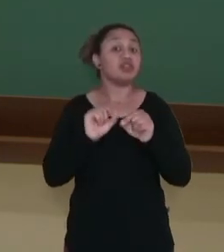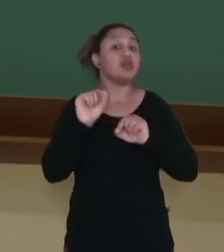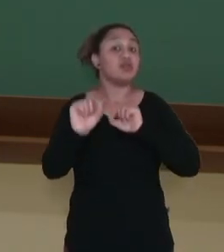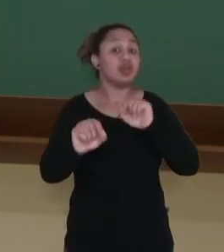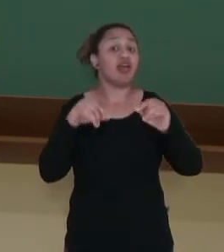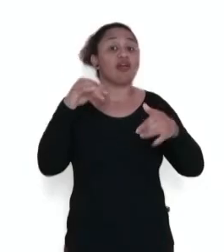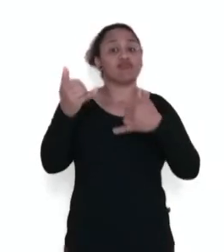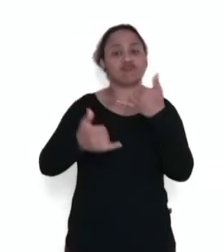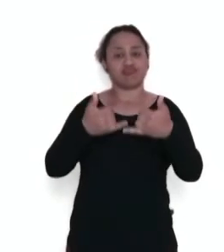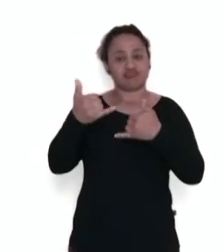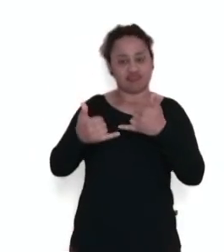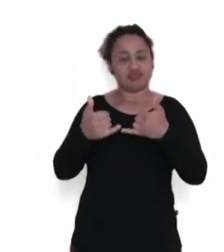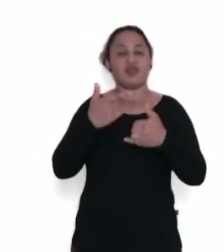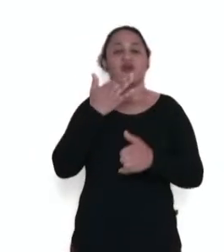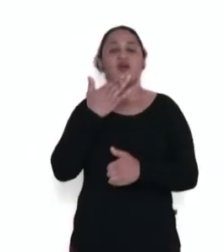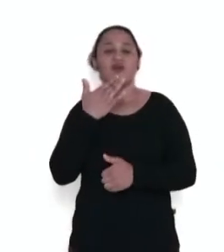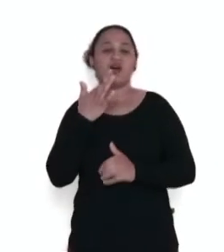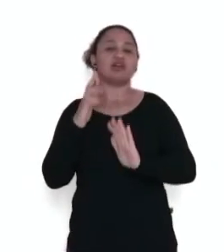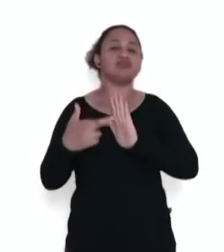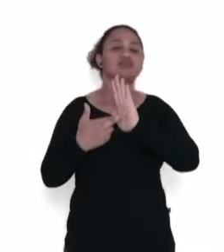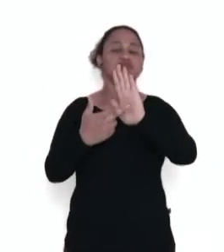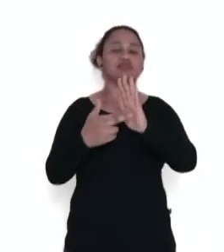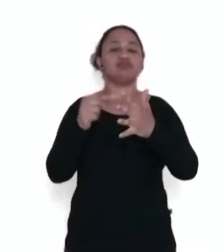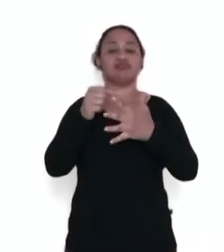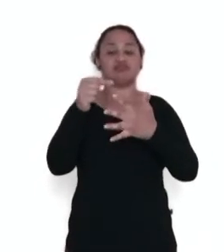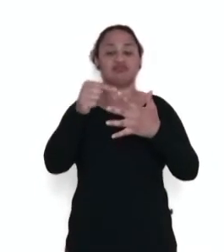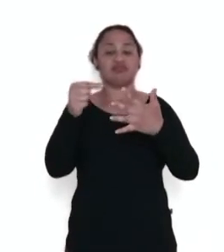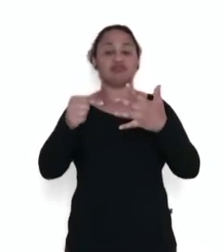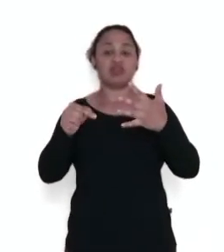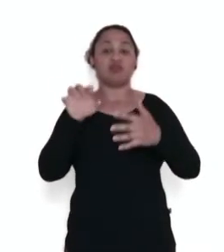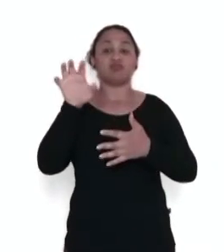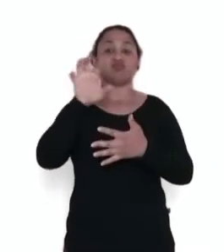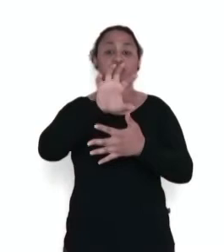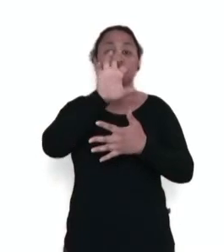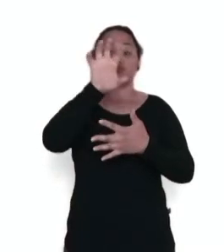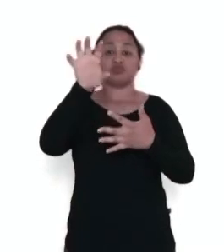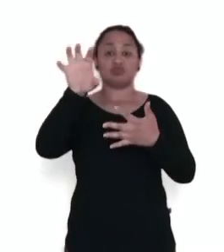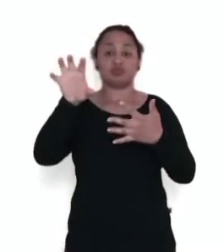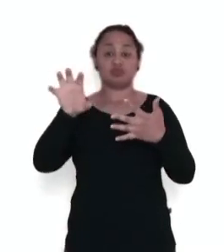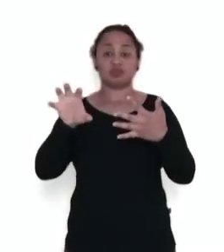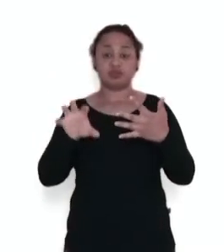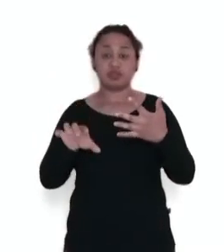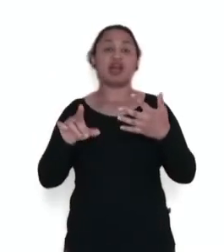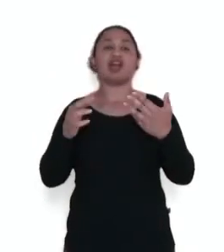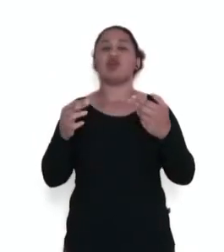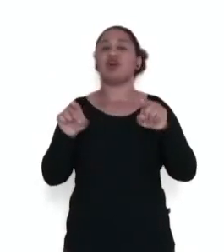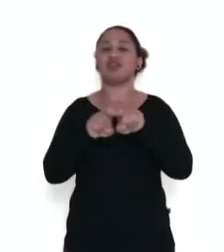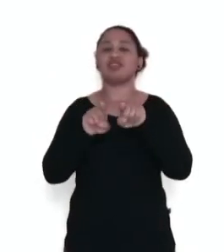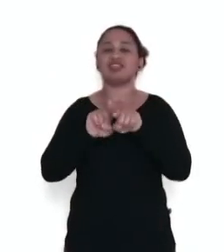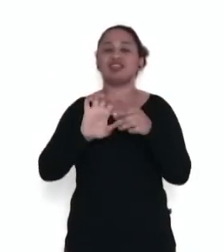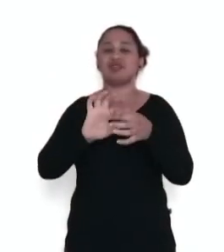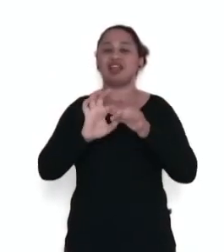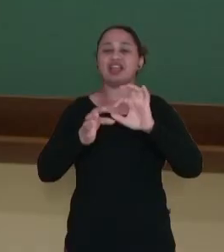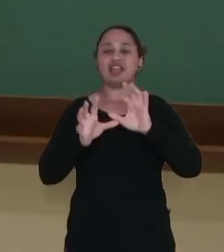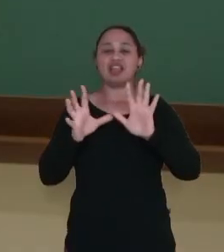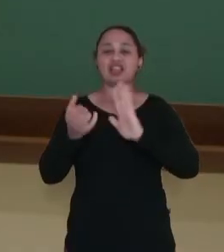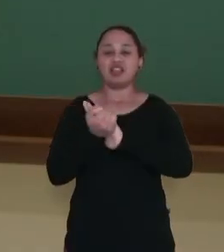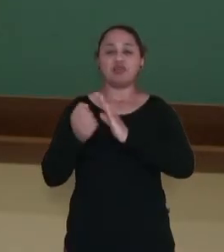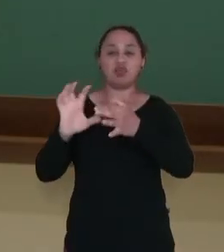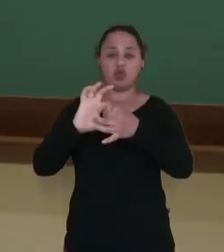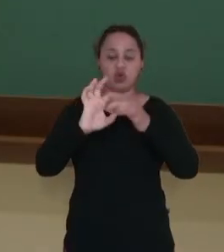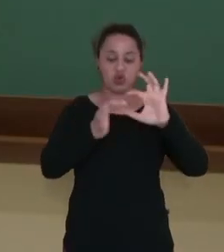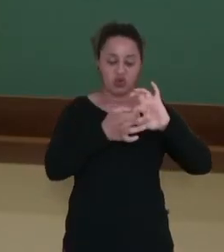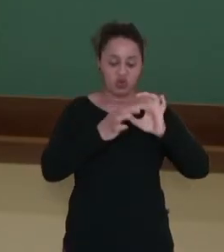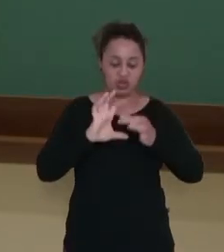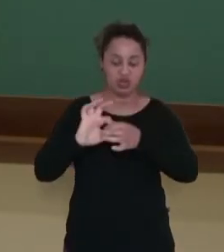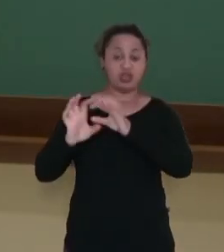brincar. As cores representam 5 continentes, assim como o símbolo das Olimpíadas representa os 5 continentes,